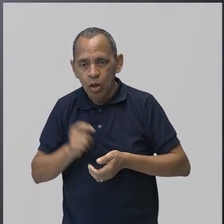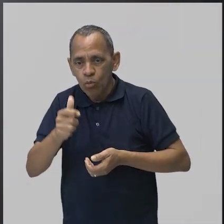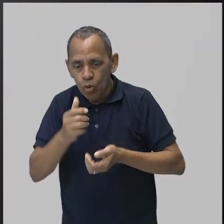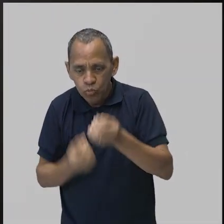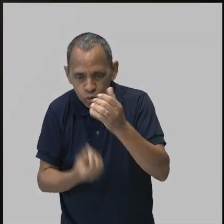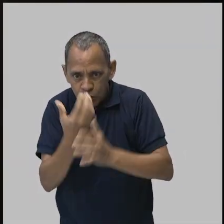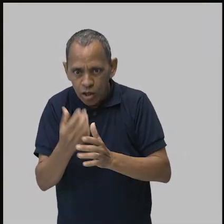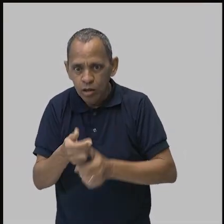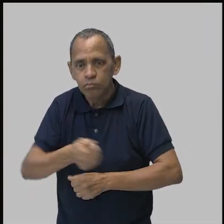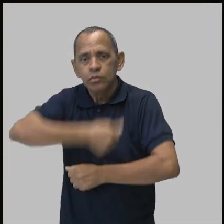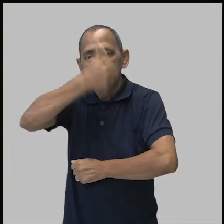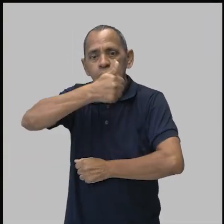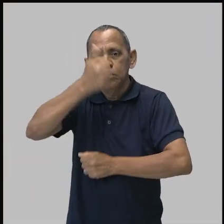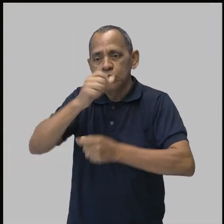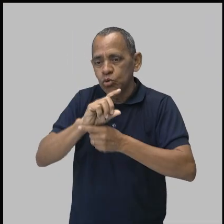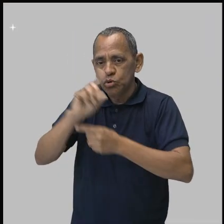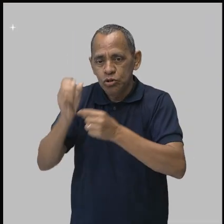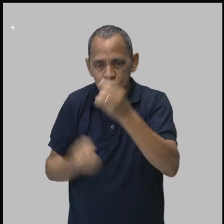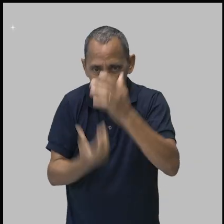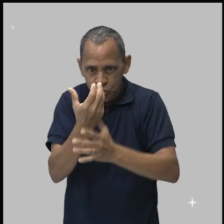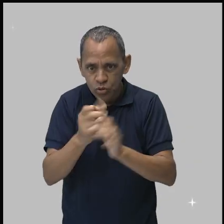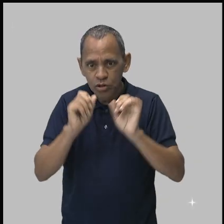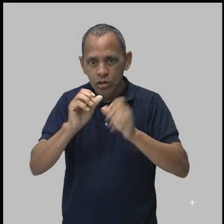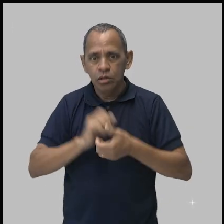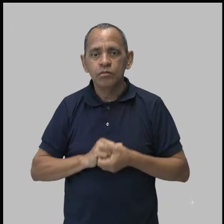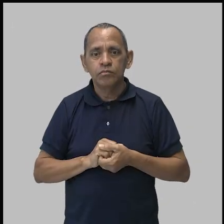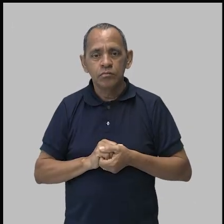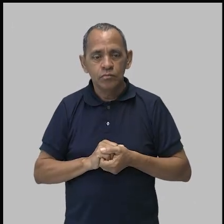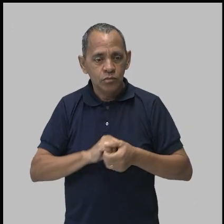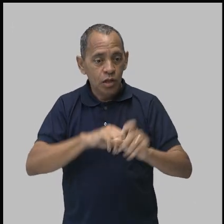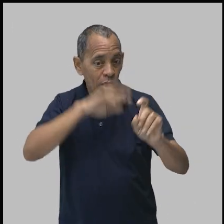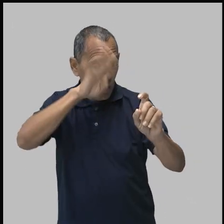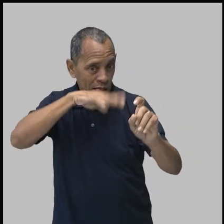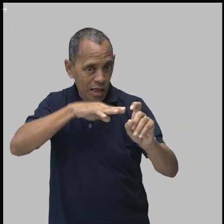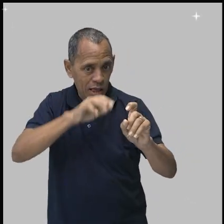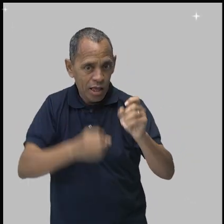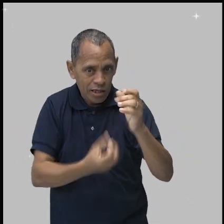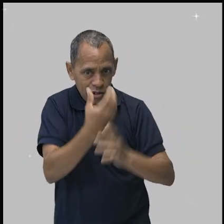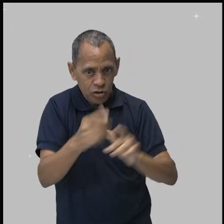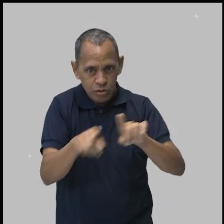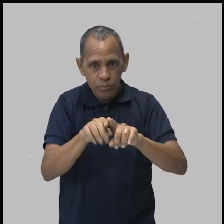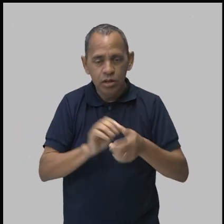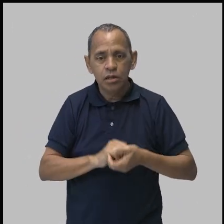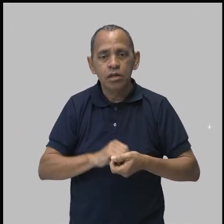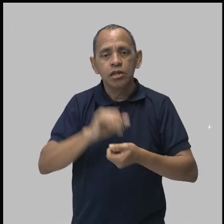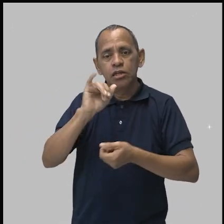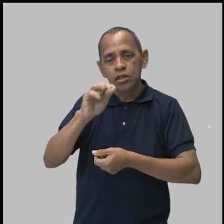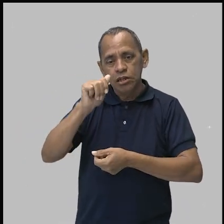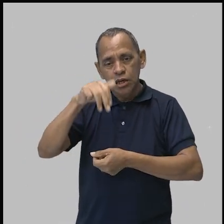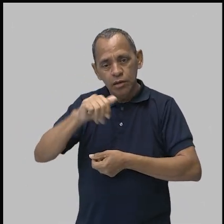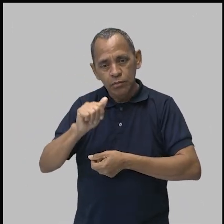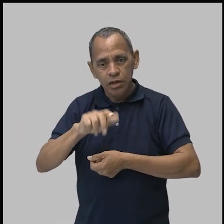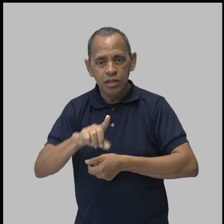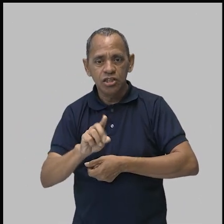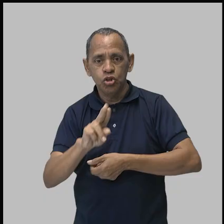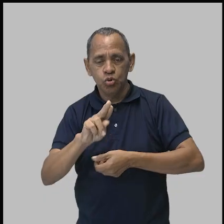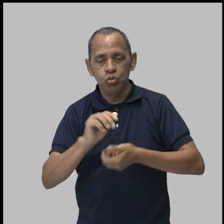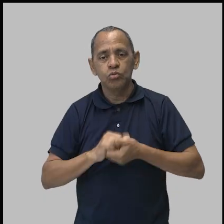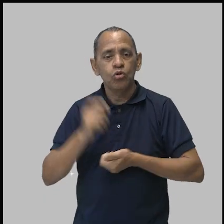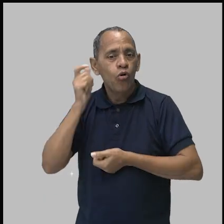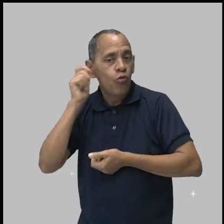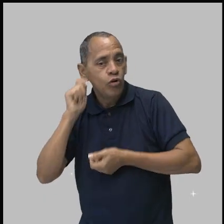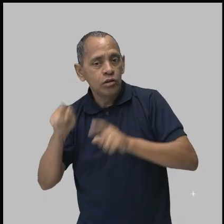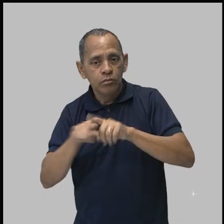demiurgo, o Deus Criador, Nhamandu, o que tem ouvidos e olhos menores do que o das pessoas. Ele